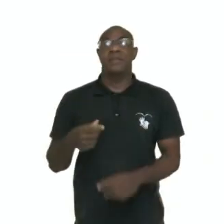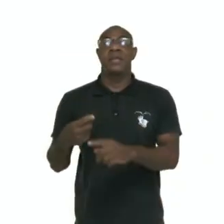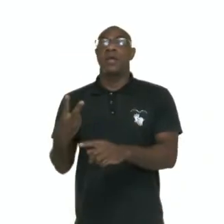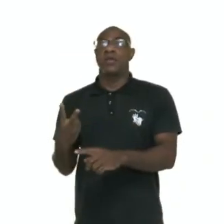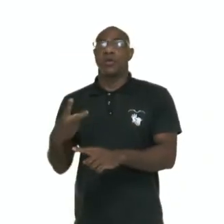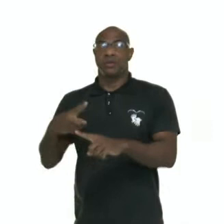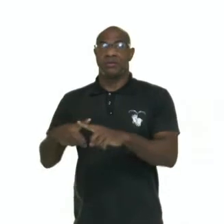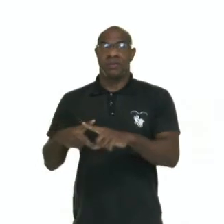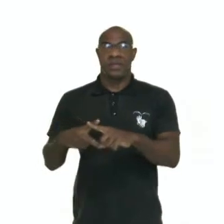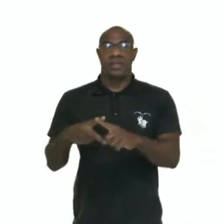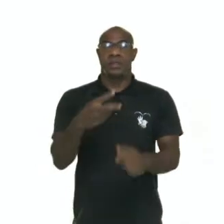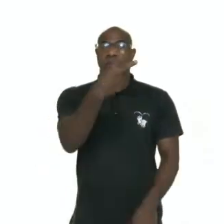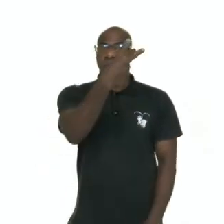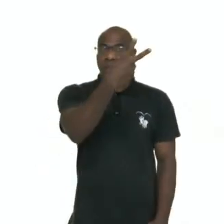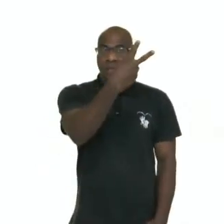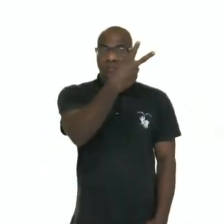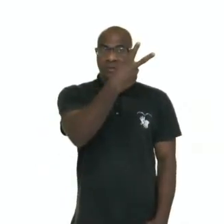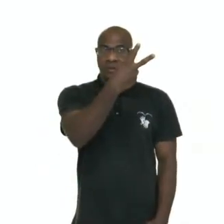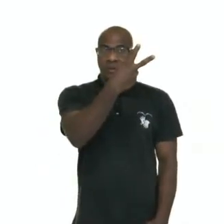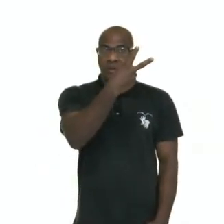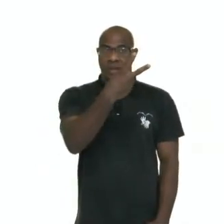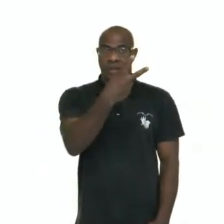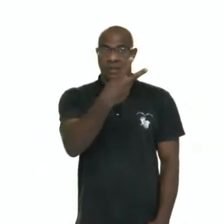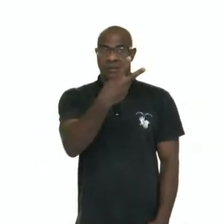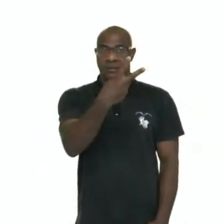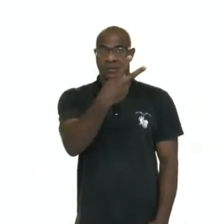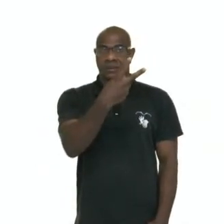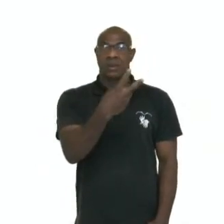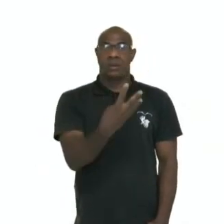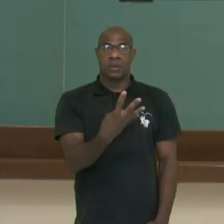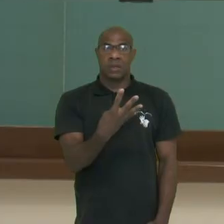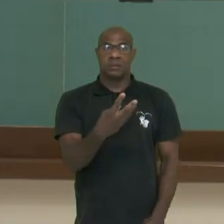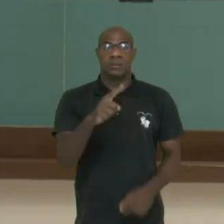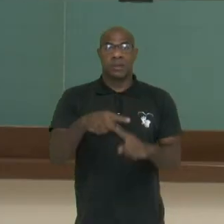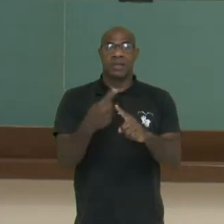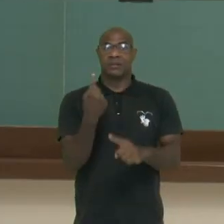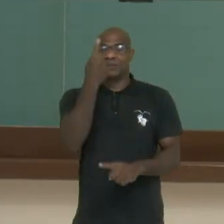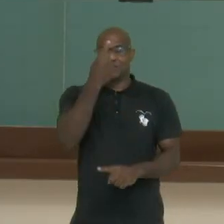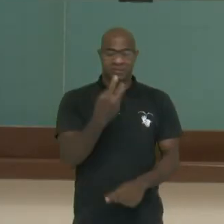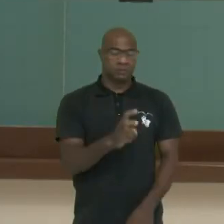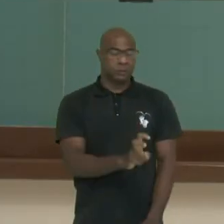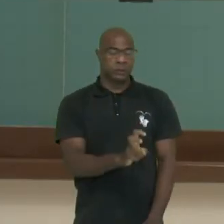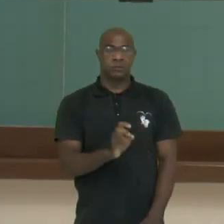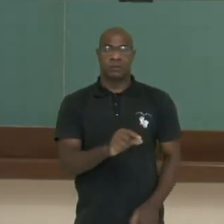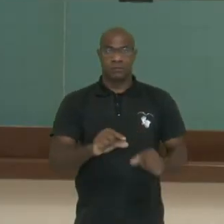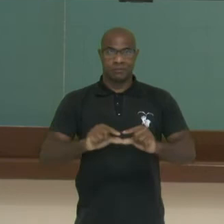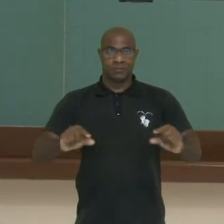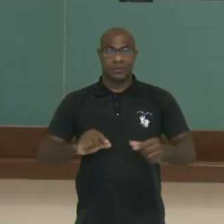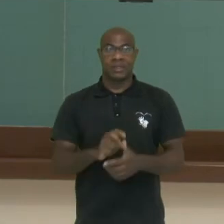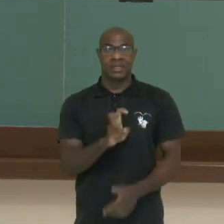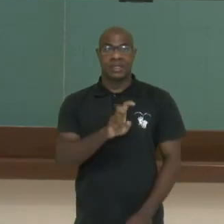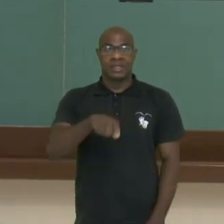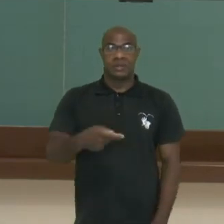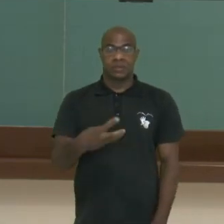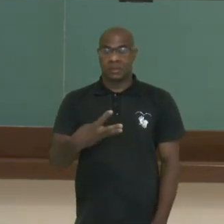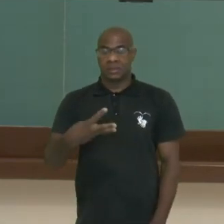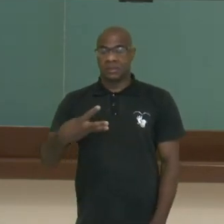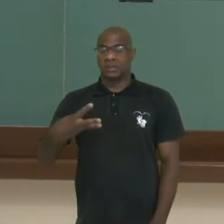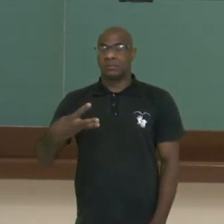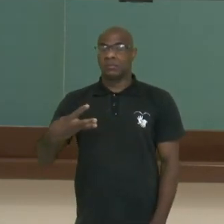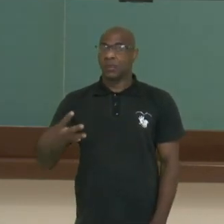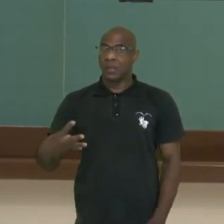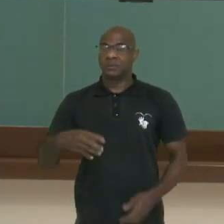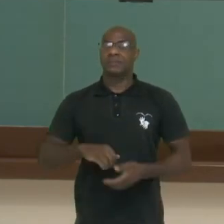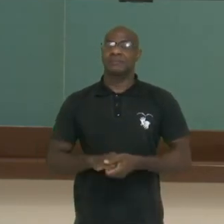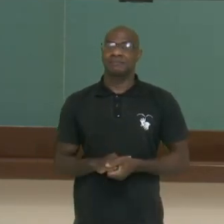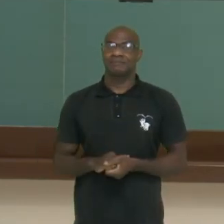13, né? E 2 vezes 2 é 4, mais aquele 1zinho que subiu, 5,34. Então, faz a continha, normalzinho.